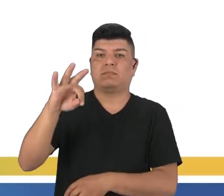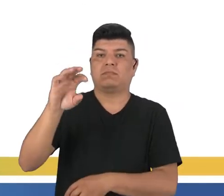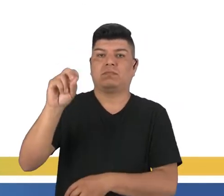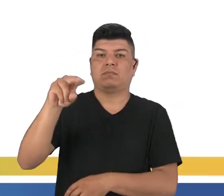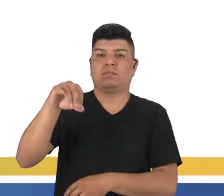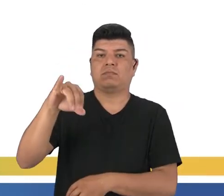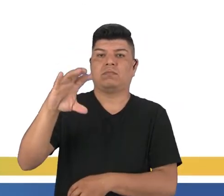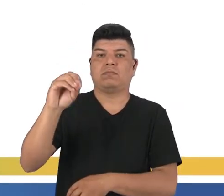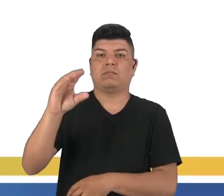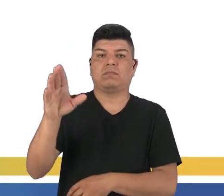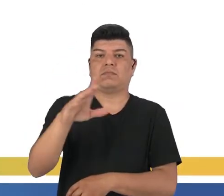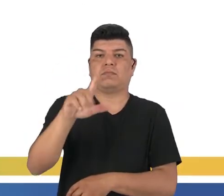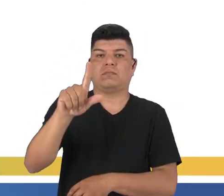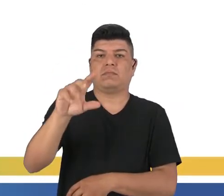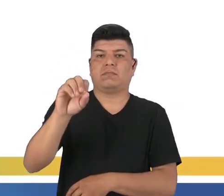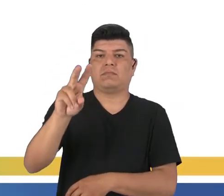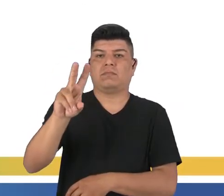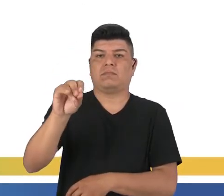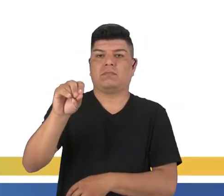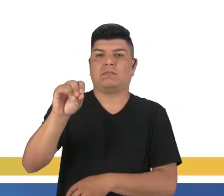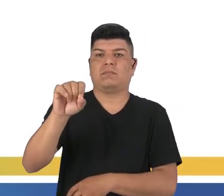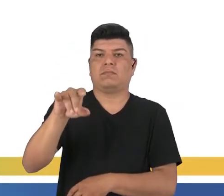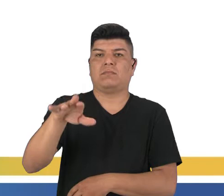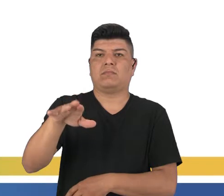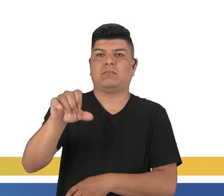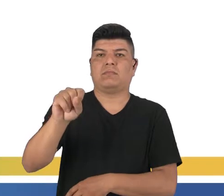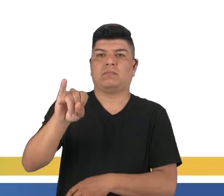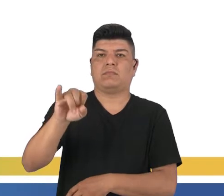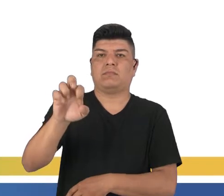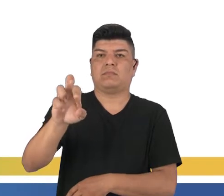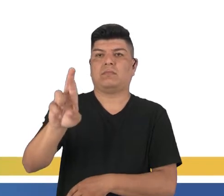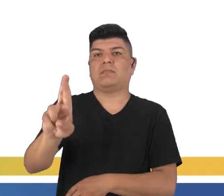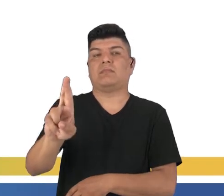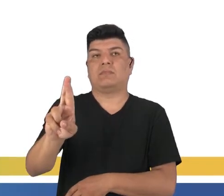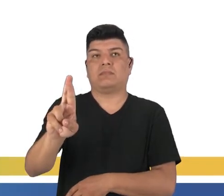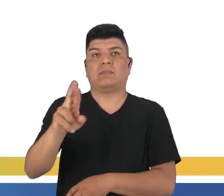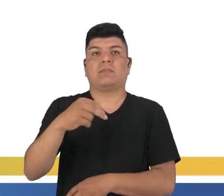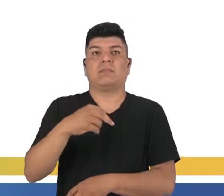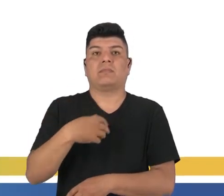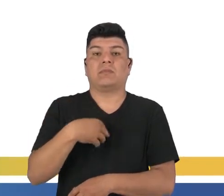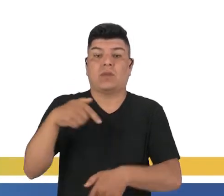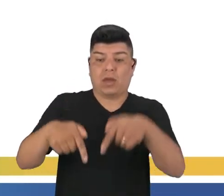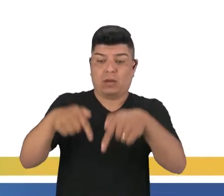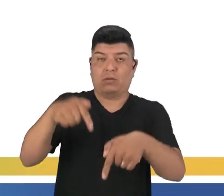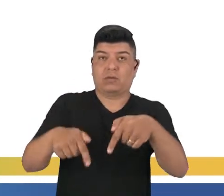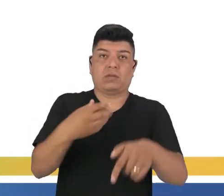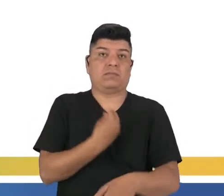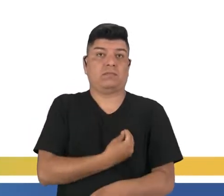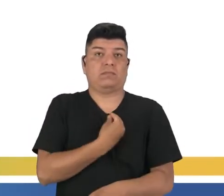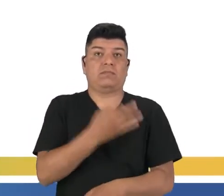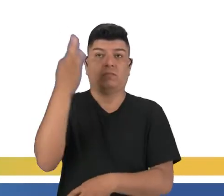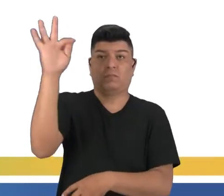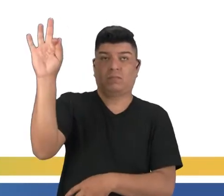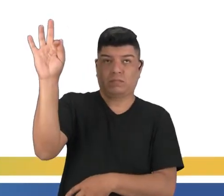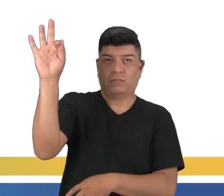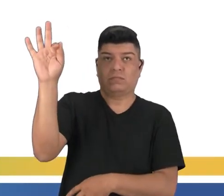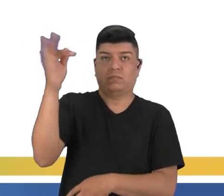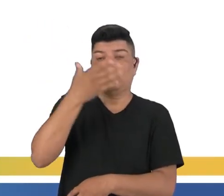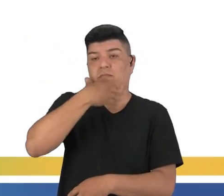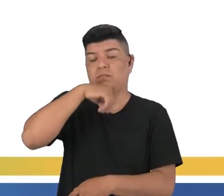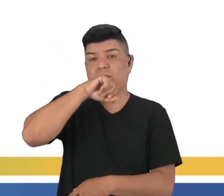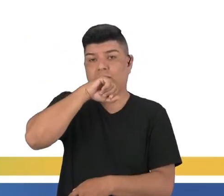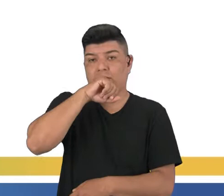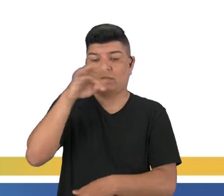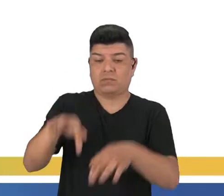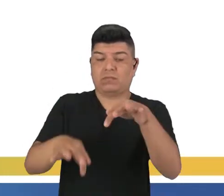Lavoisier, ele era um químico que viveu na época da Revolução Francesa. Ele é considerado o pai da química moderna,